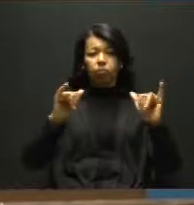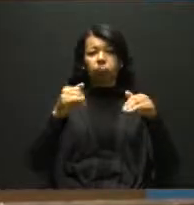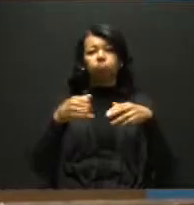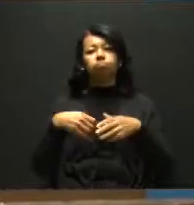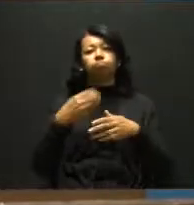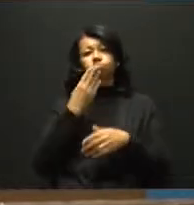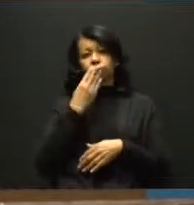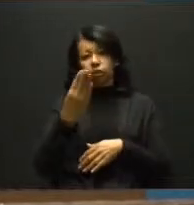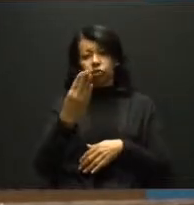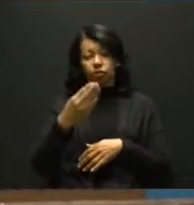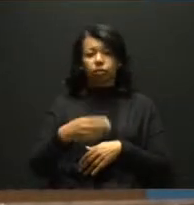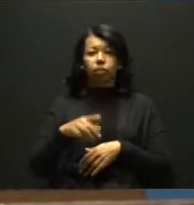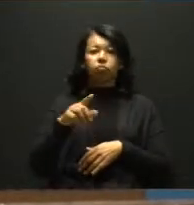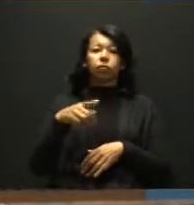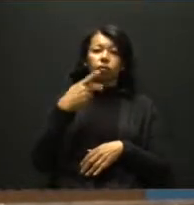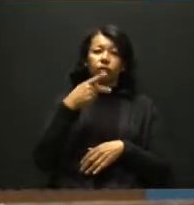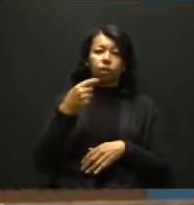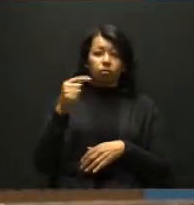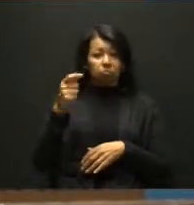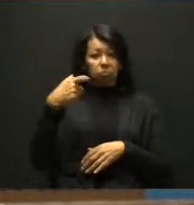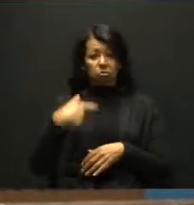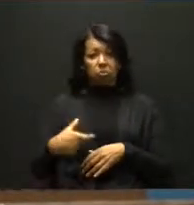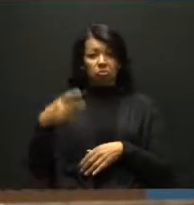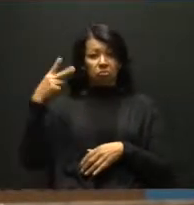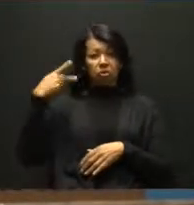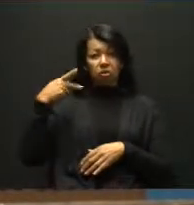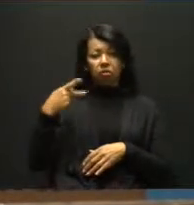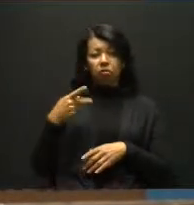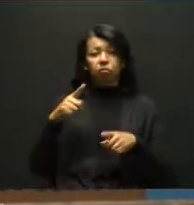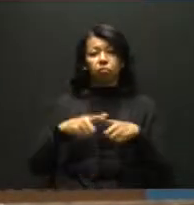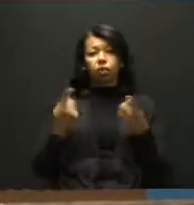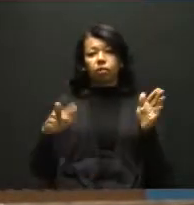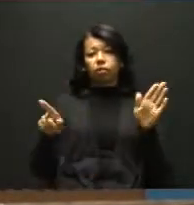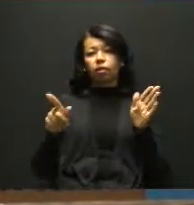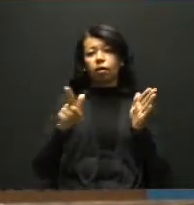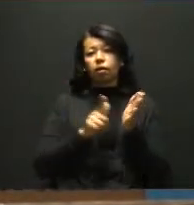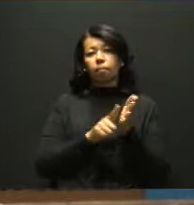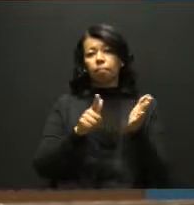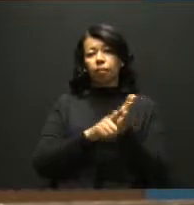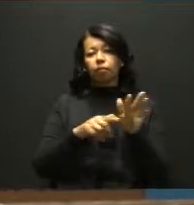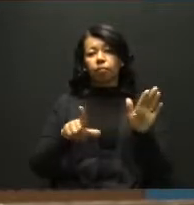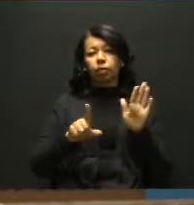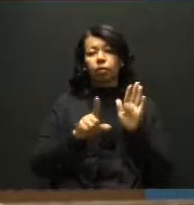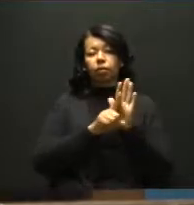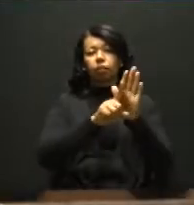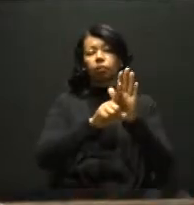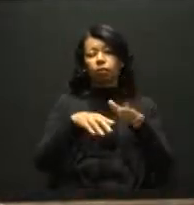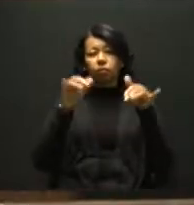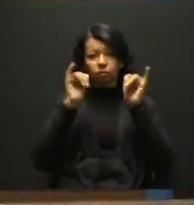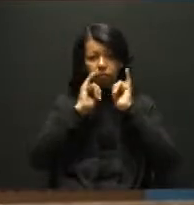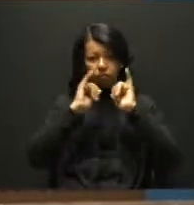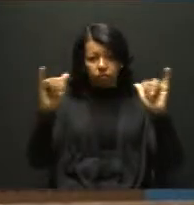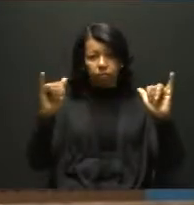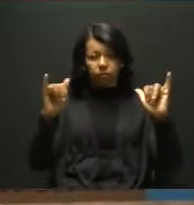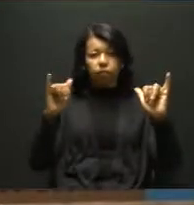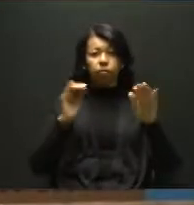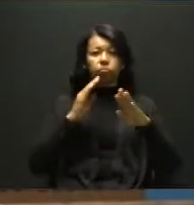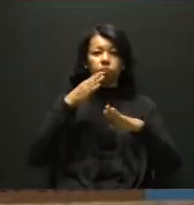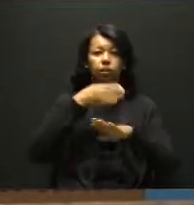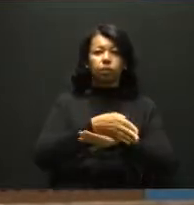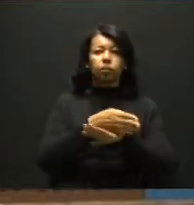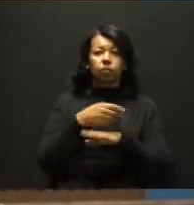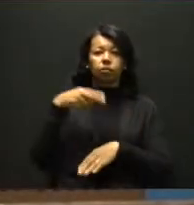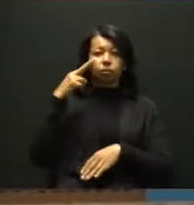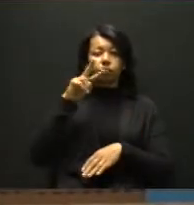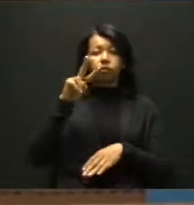e disso não é este vereador tirando palavras sua cabeça mas a própria lei de acesso à informação nos artigos das regiões e observância da lei é